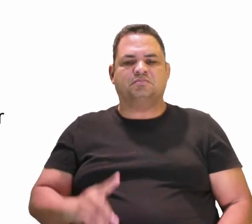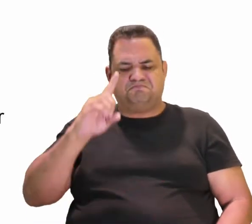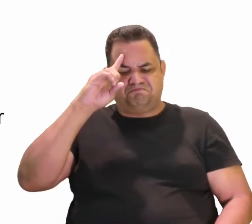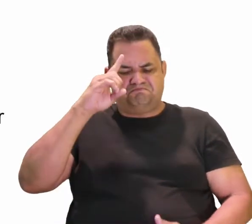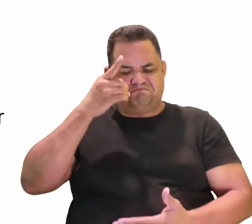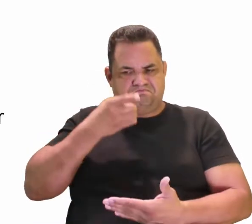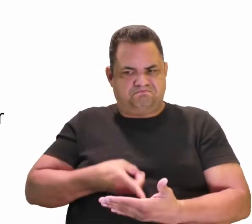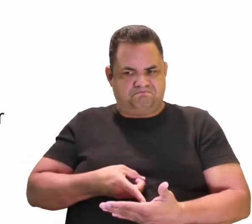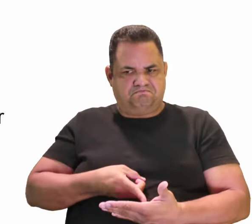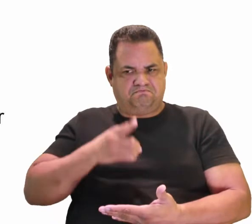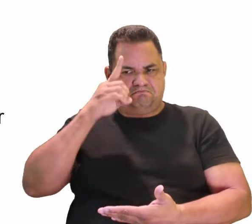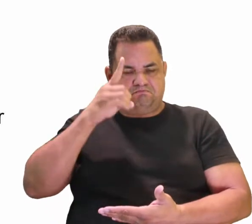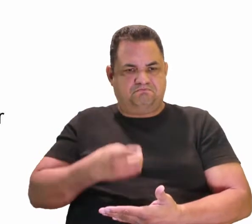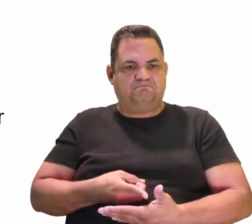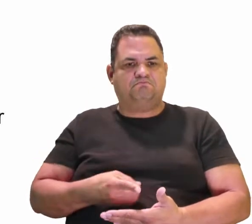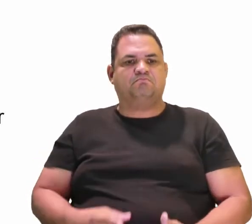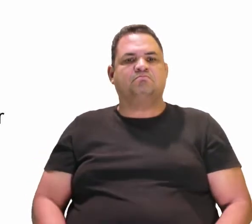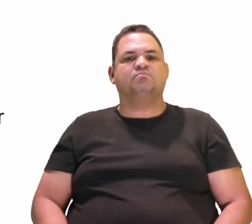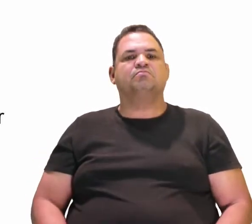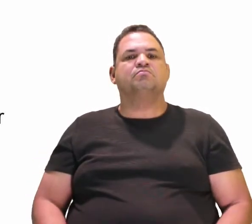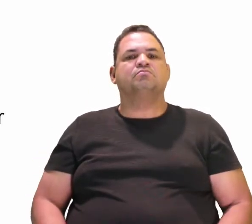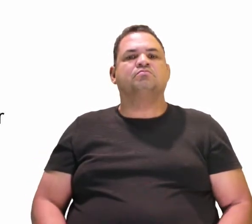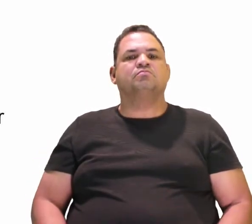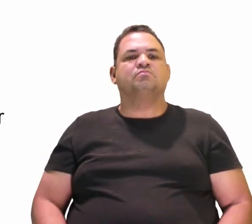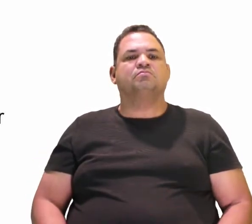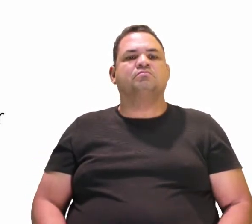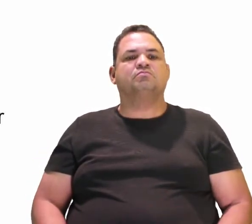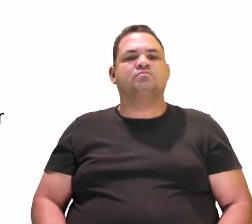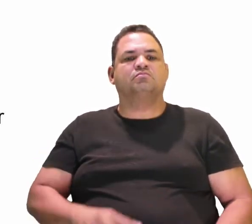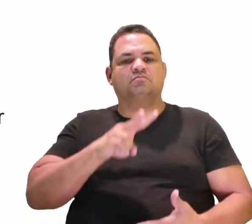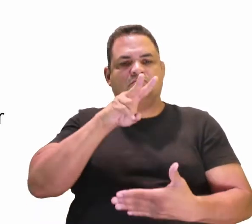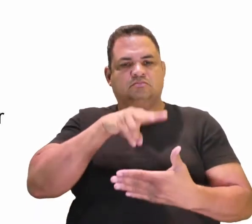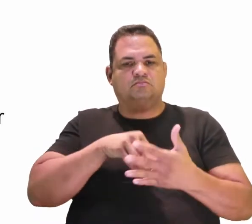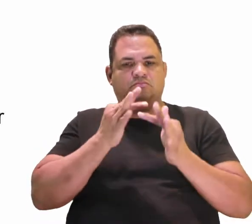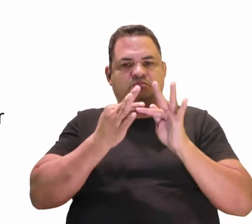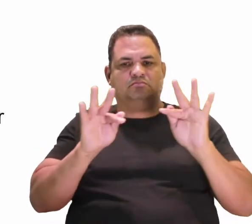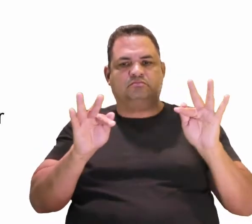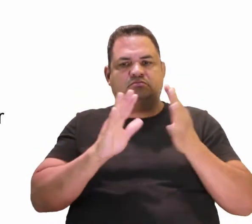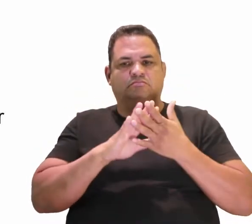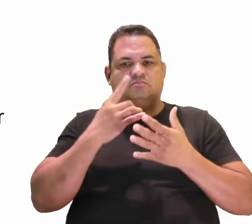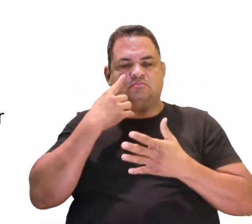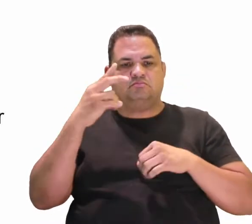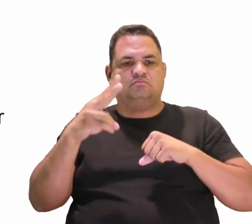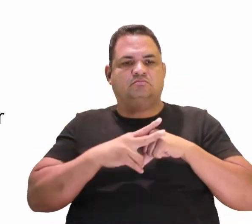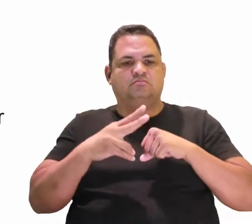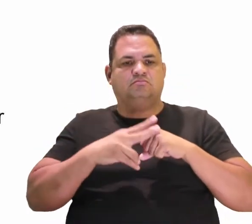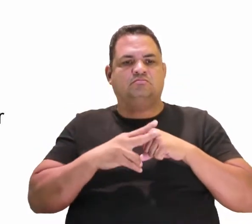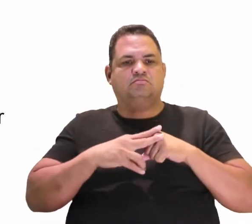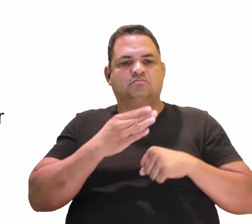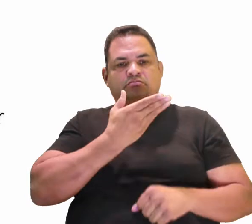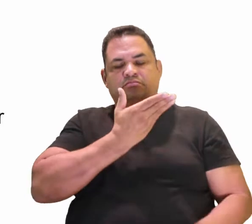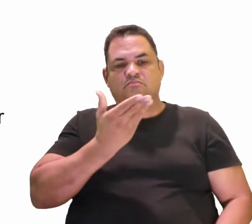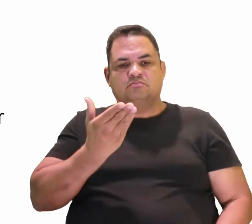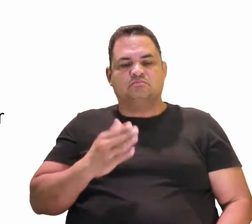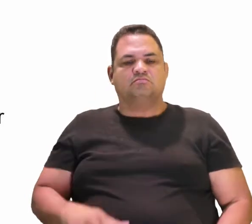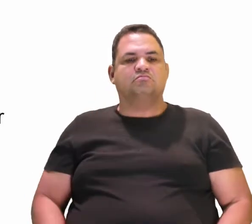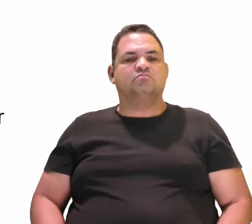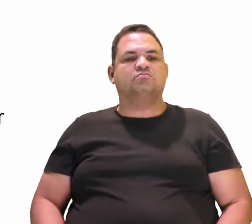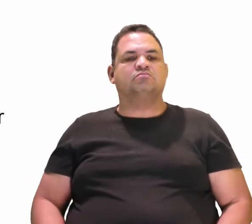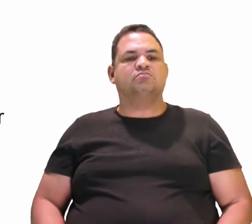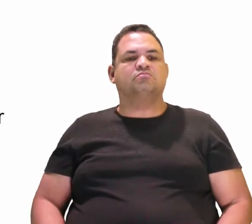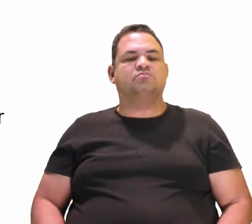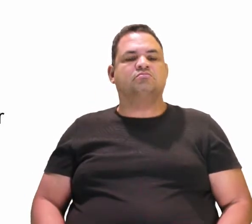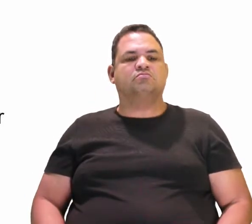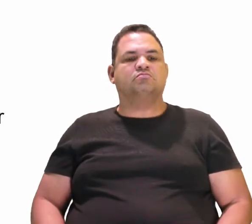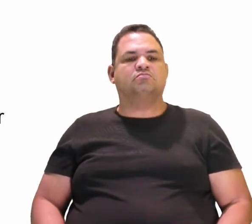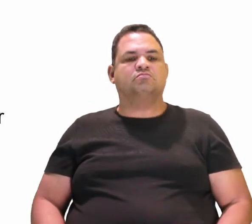imperativo? Imperative, olha só. Leia as sentenças abaixo e observe os verbos em negrito. Todos esses